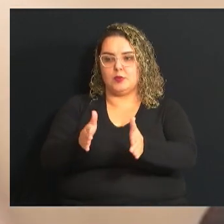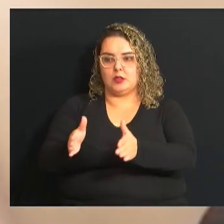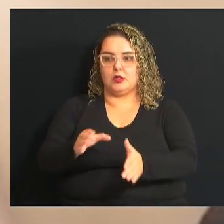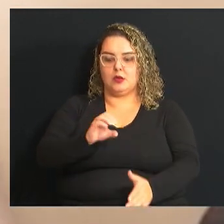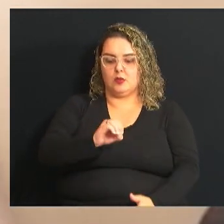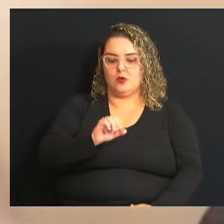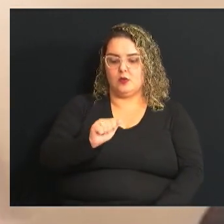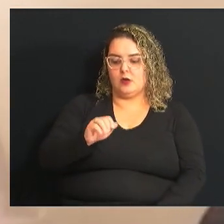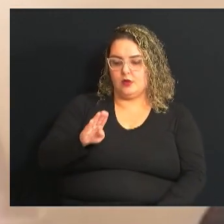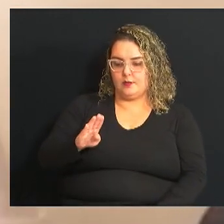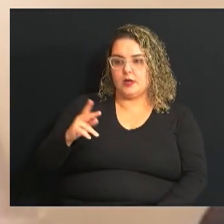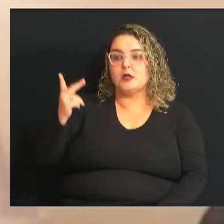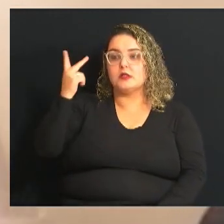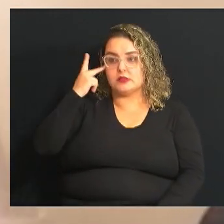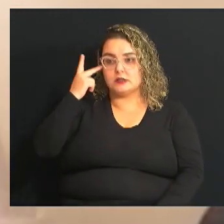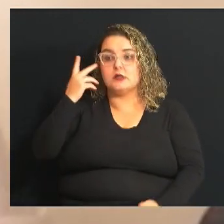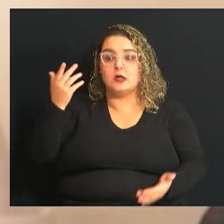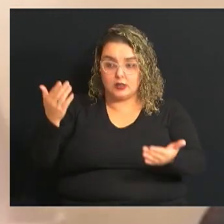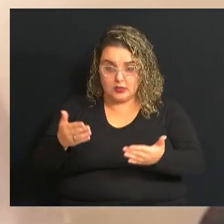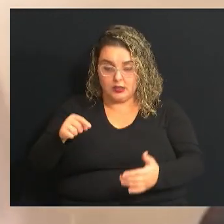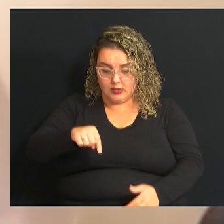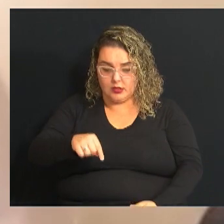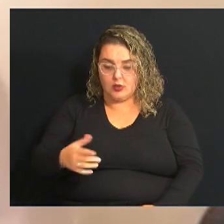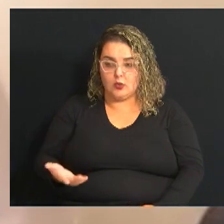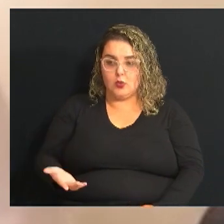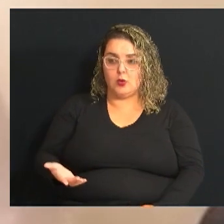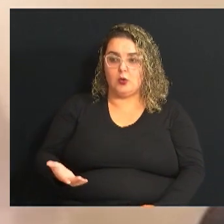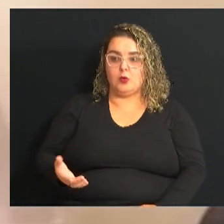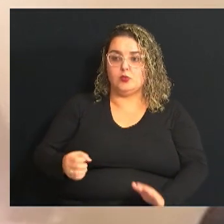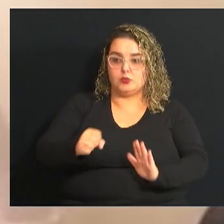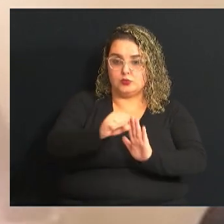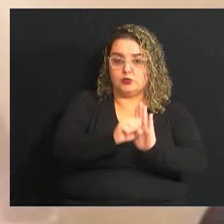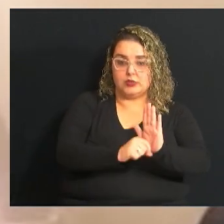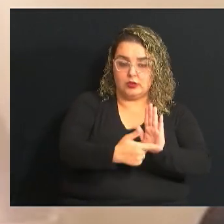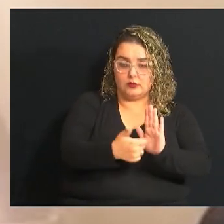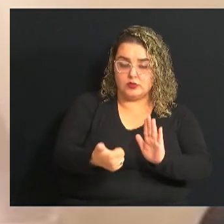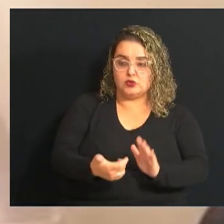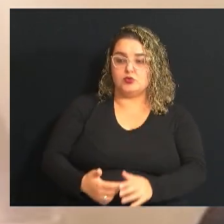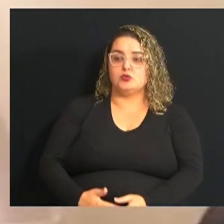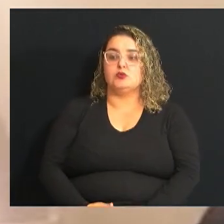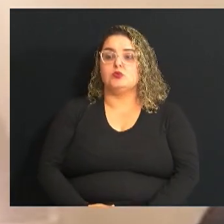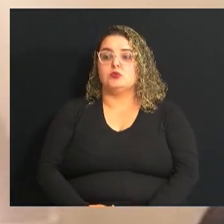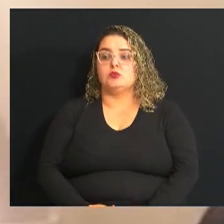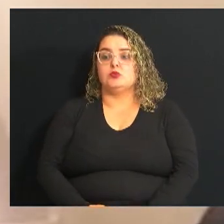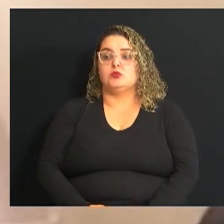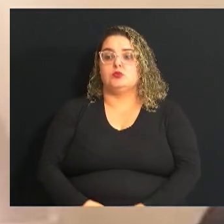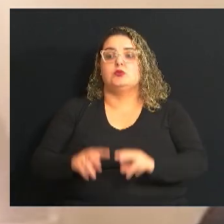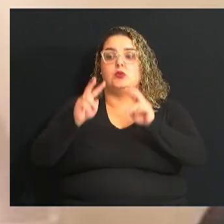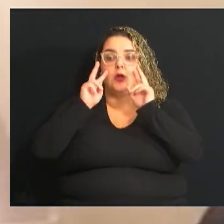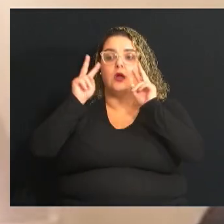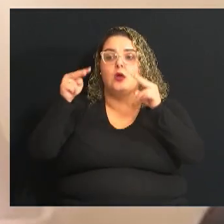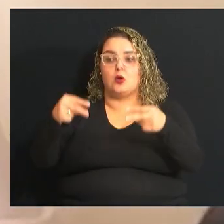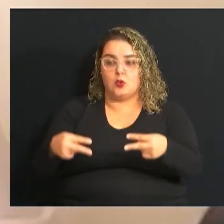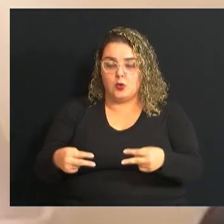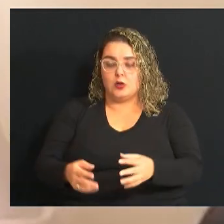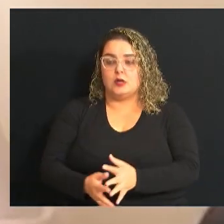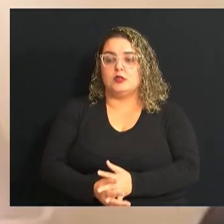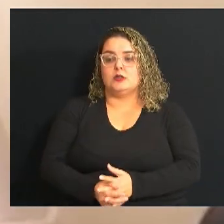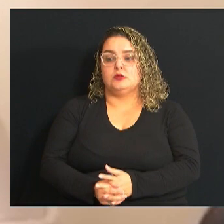USP, Universidade de São Paulo, mas foi impedido por ser negro. Luiz Gama foi o primeiro advogado